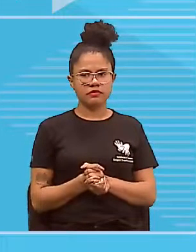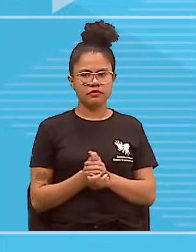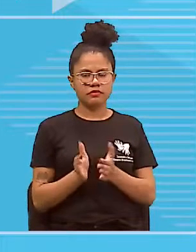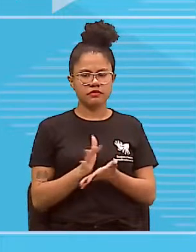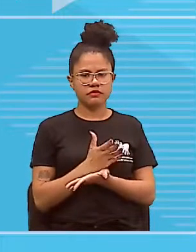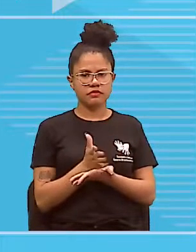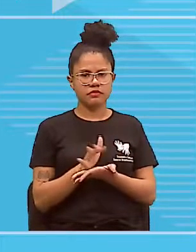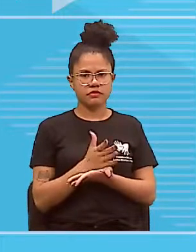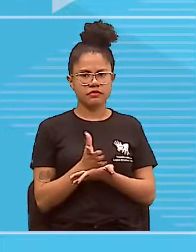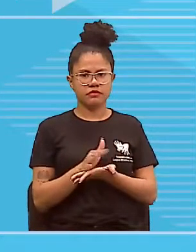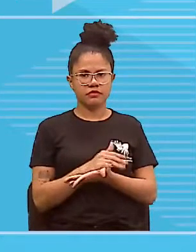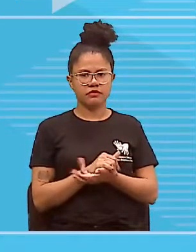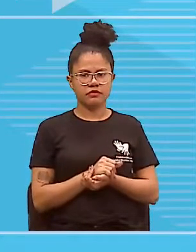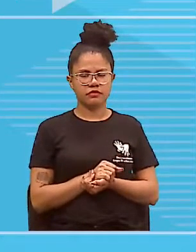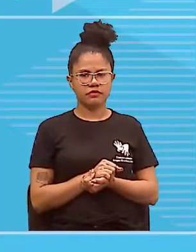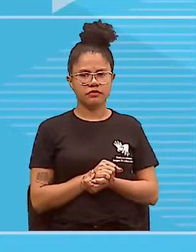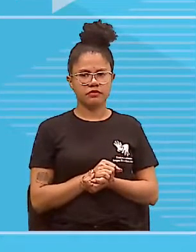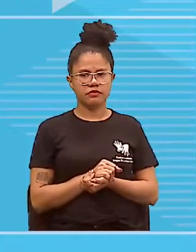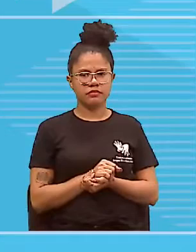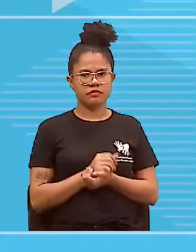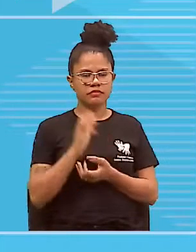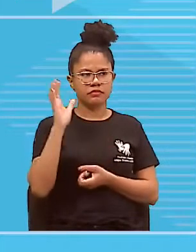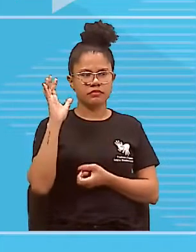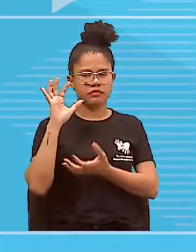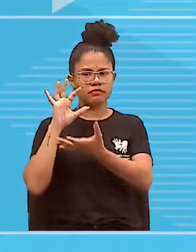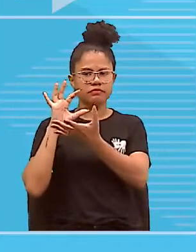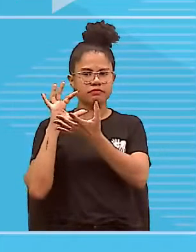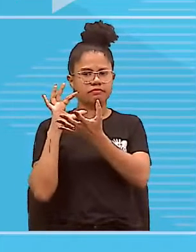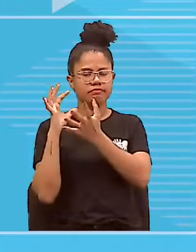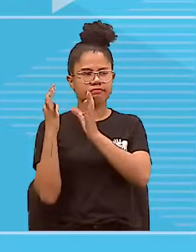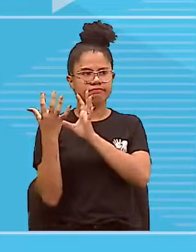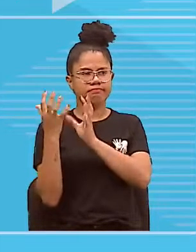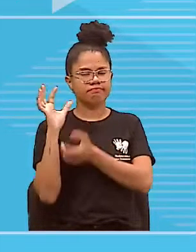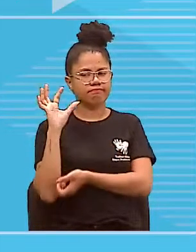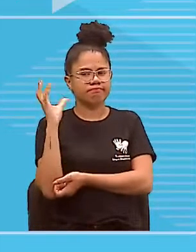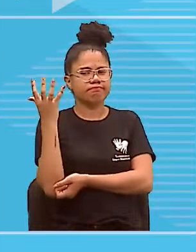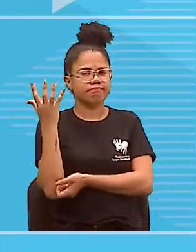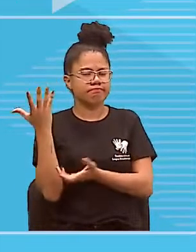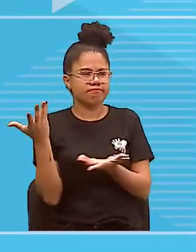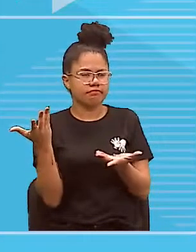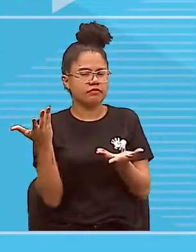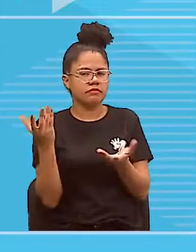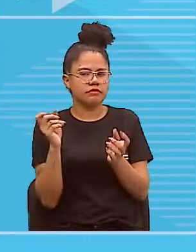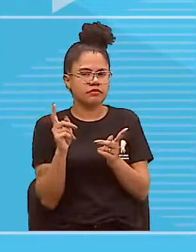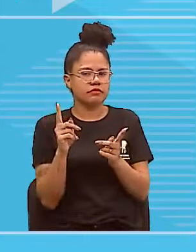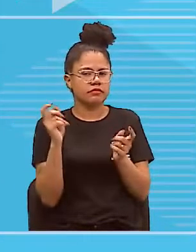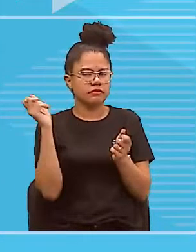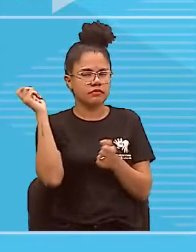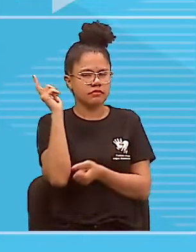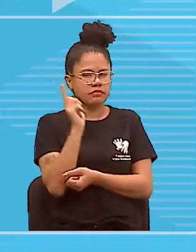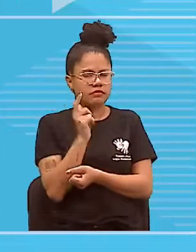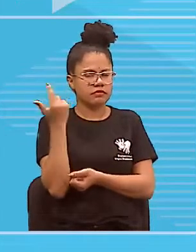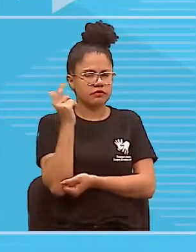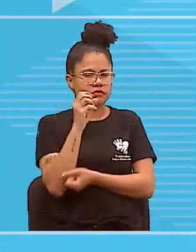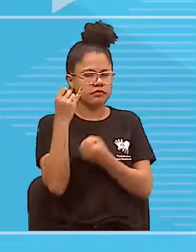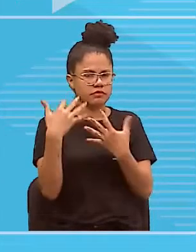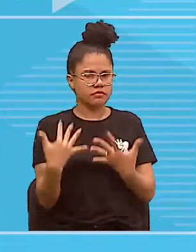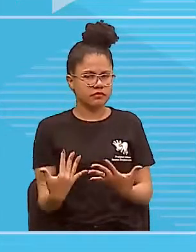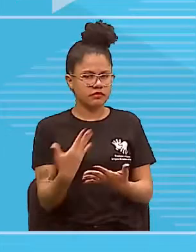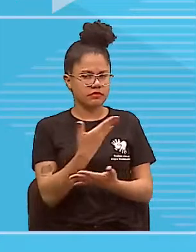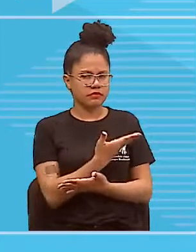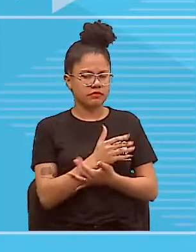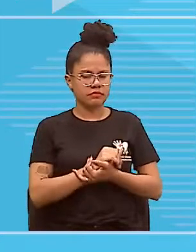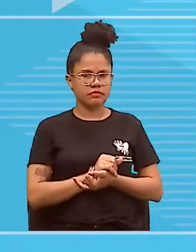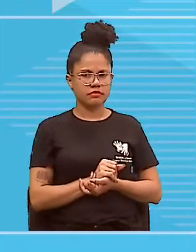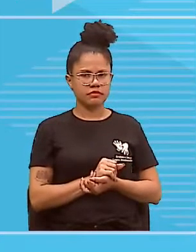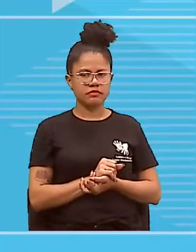ele citou os fenômenos e questionou Será que a luz consegue explicar esses fenômenos